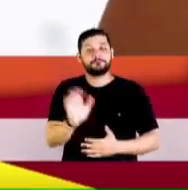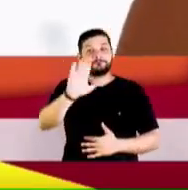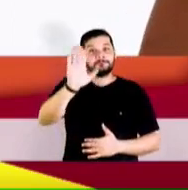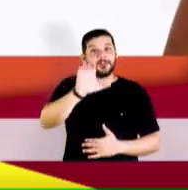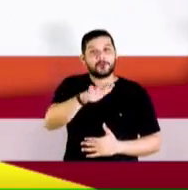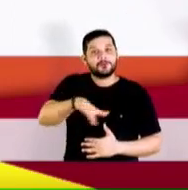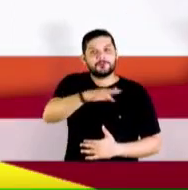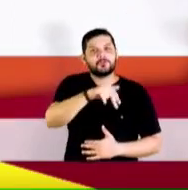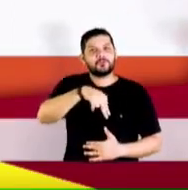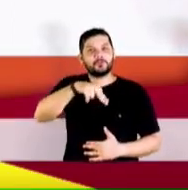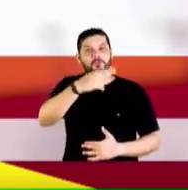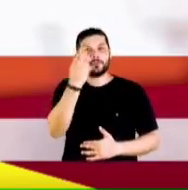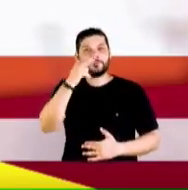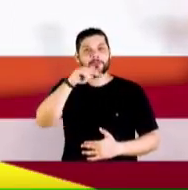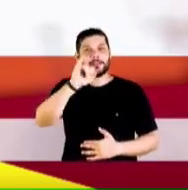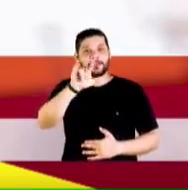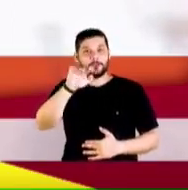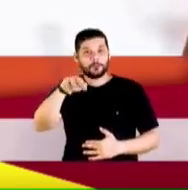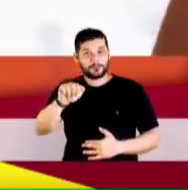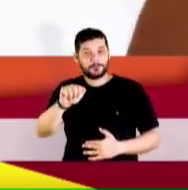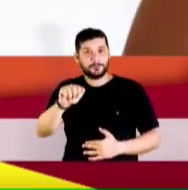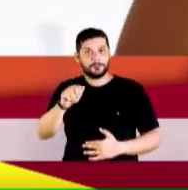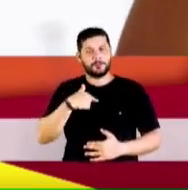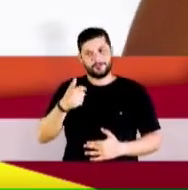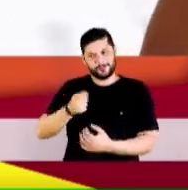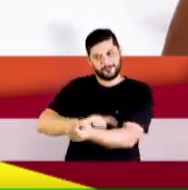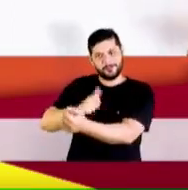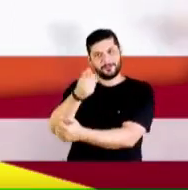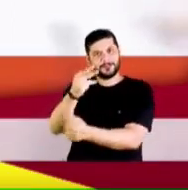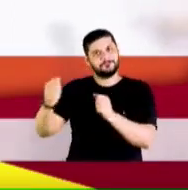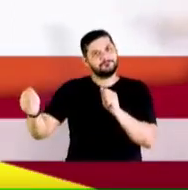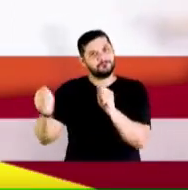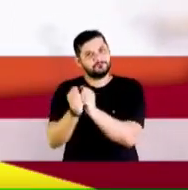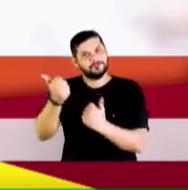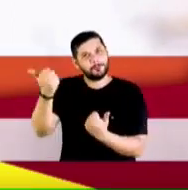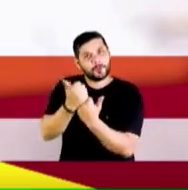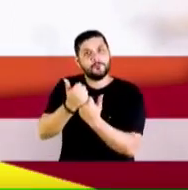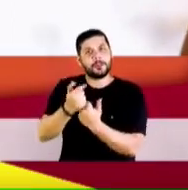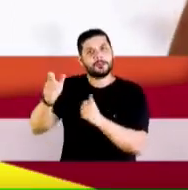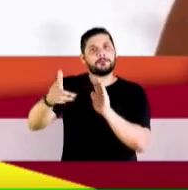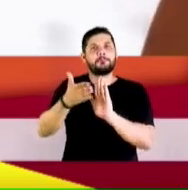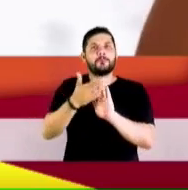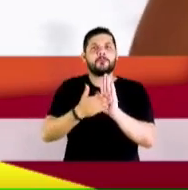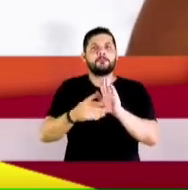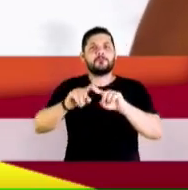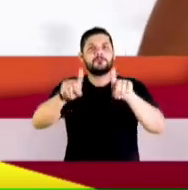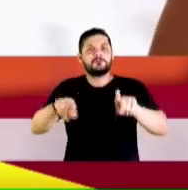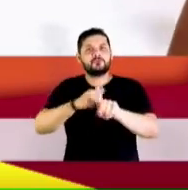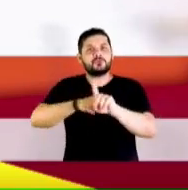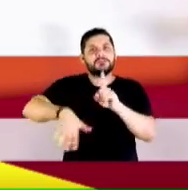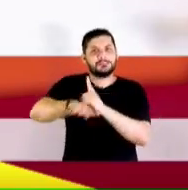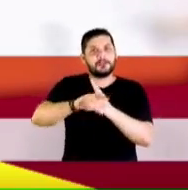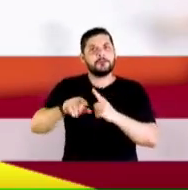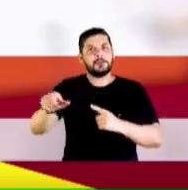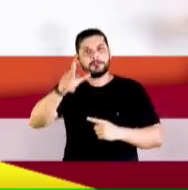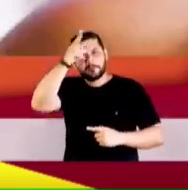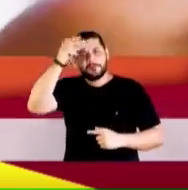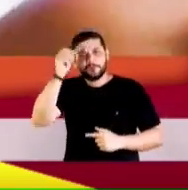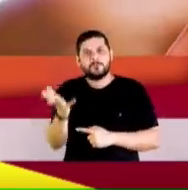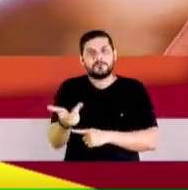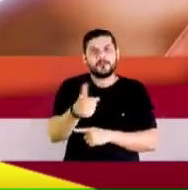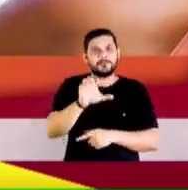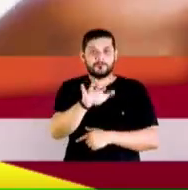Eumano. Olá, povo de Caucaia, me chamo Nailma, estou com o Mano 13. Sim, porque ele tem projetos sociais, ele é o prefeito de